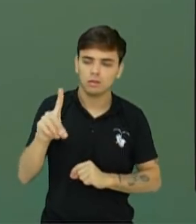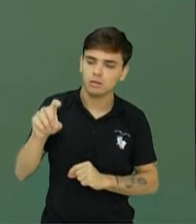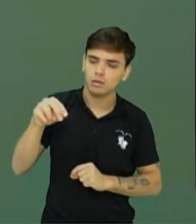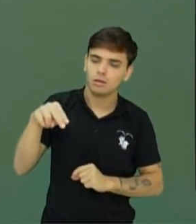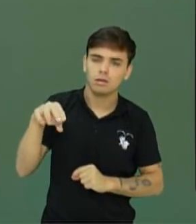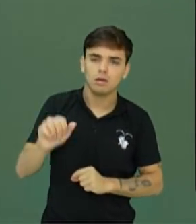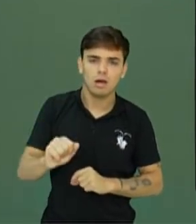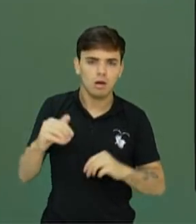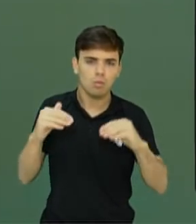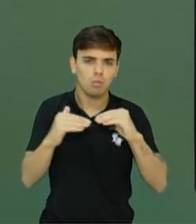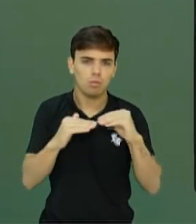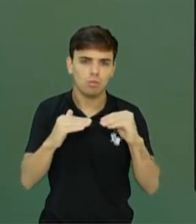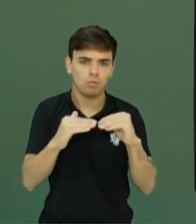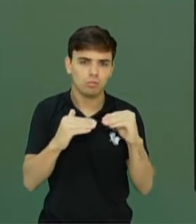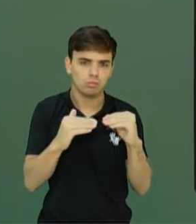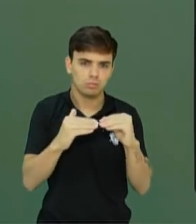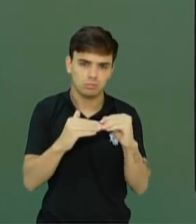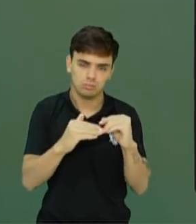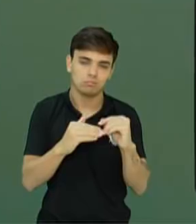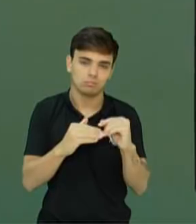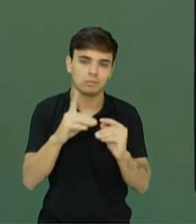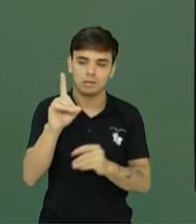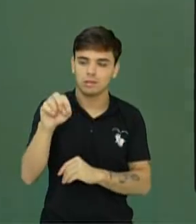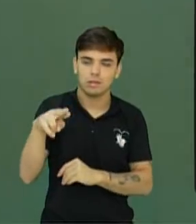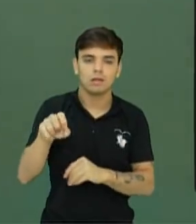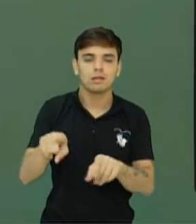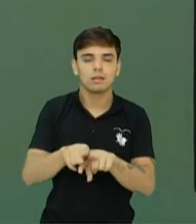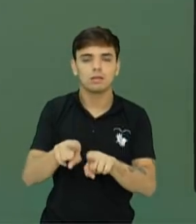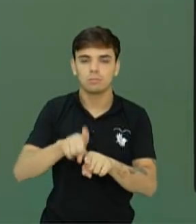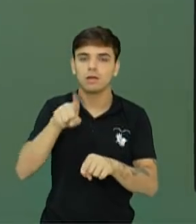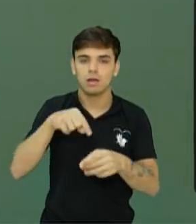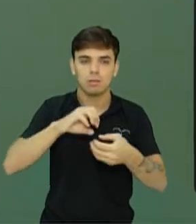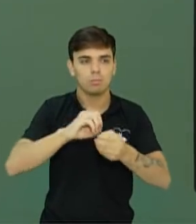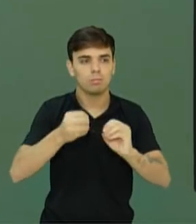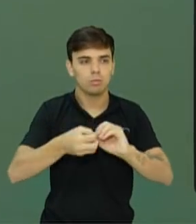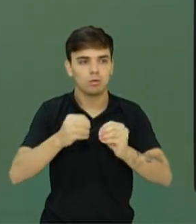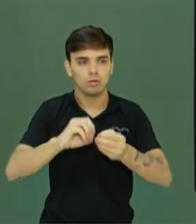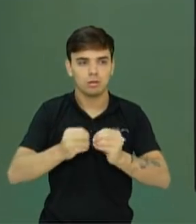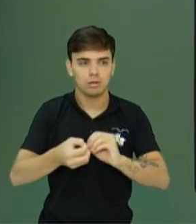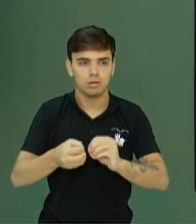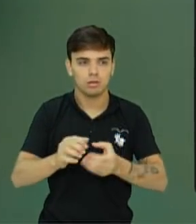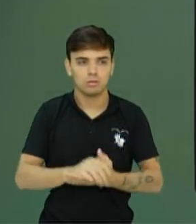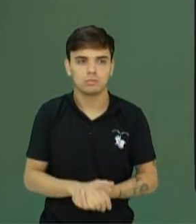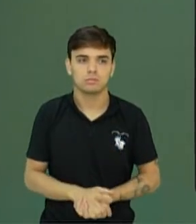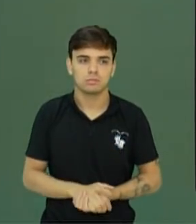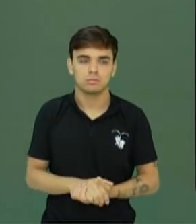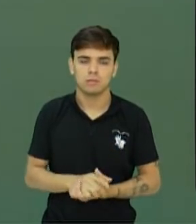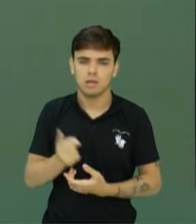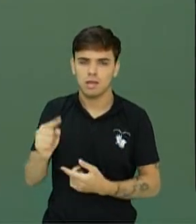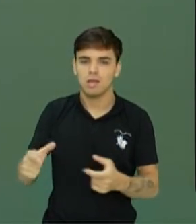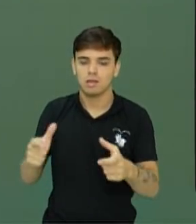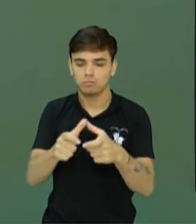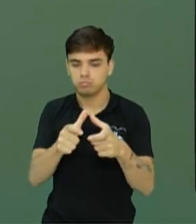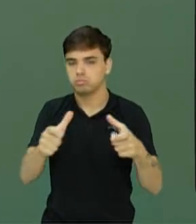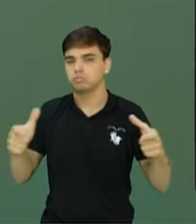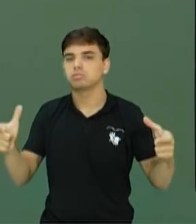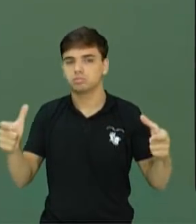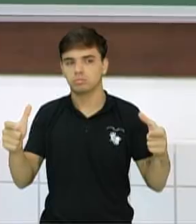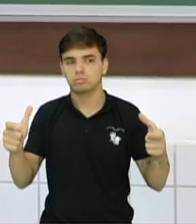é o seguinte, o DNA também é uma molécula, mas o DNA, pessoal, é uma macromolécula.